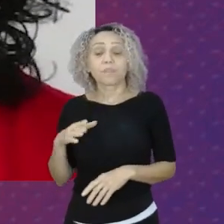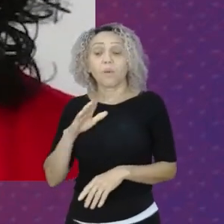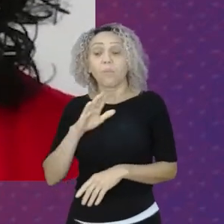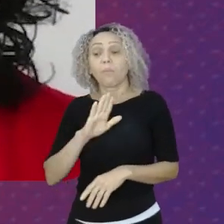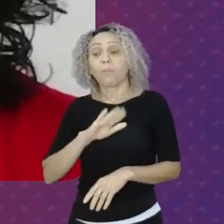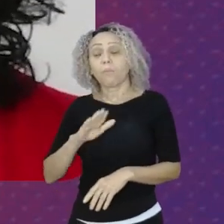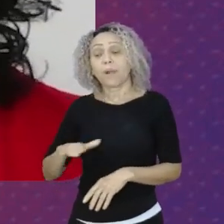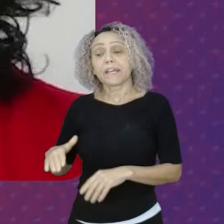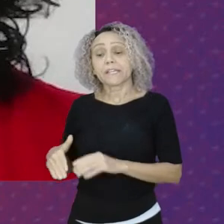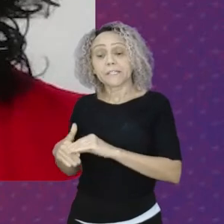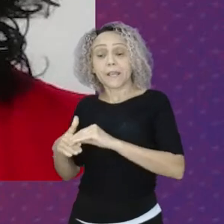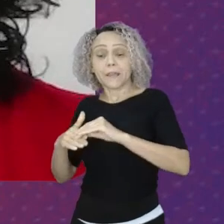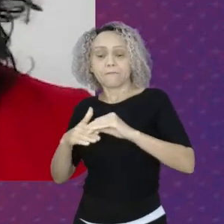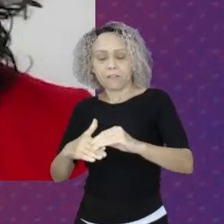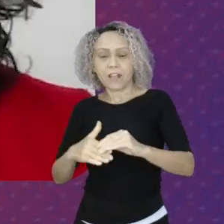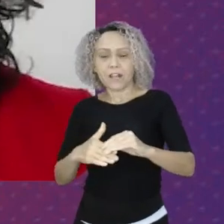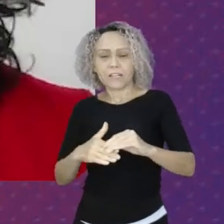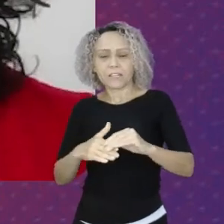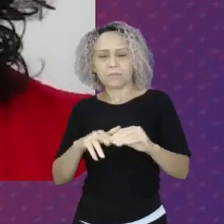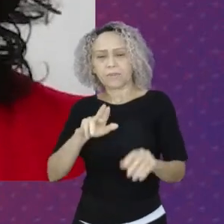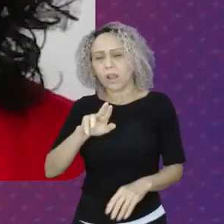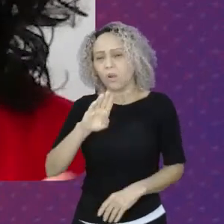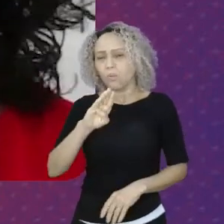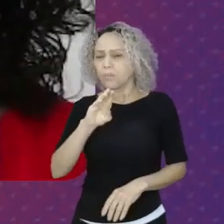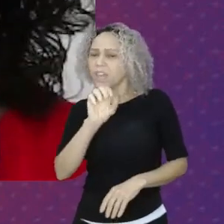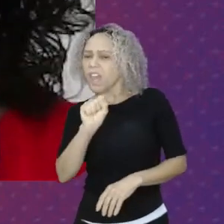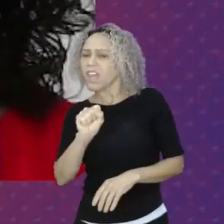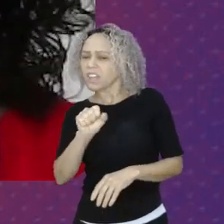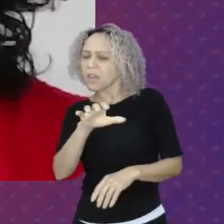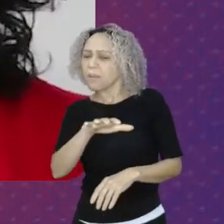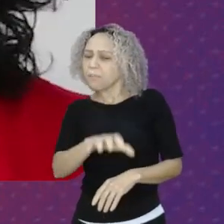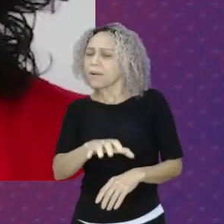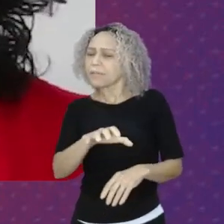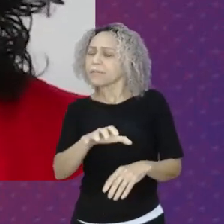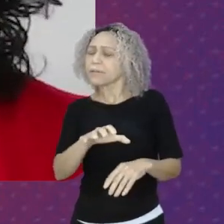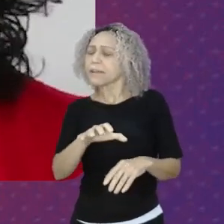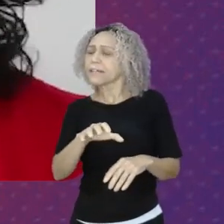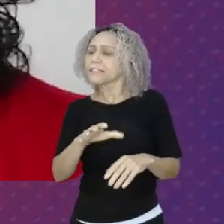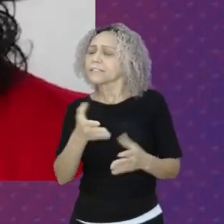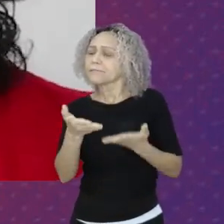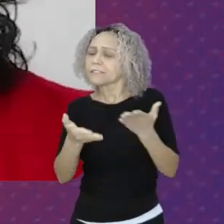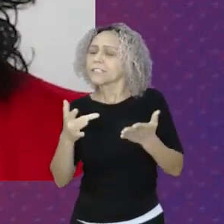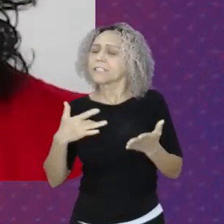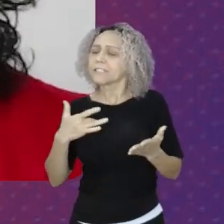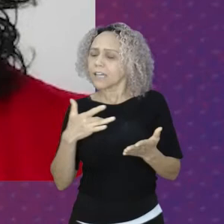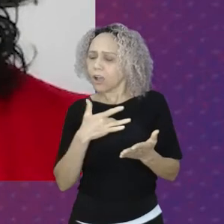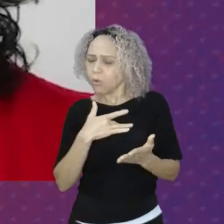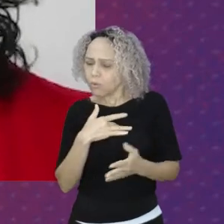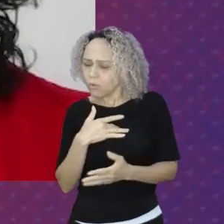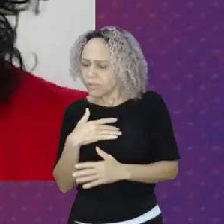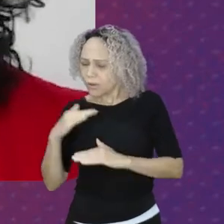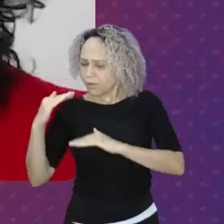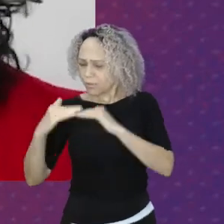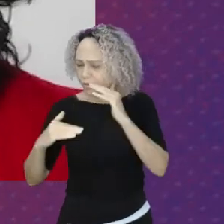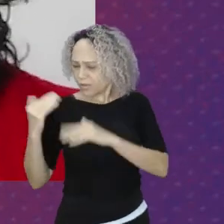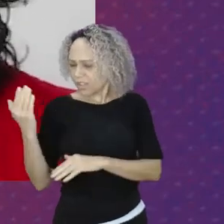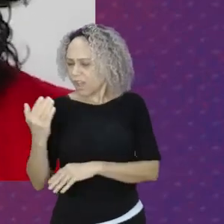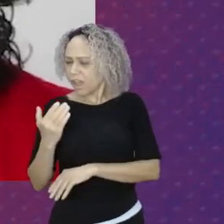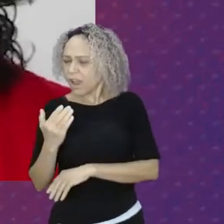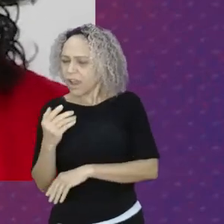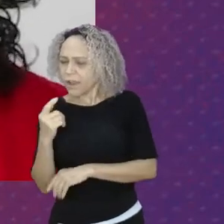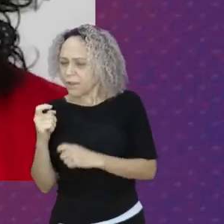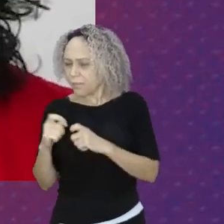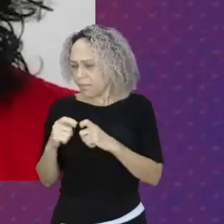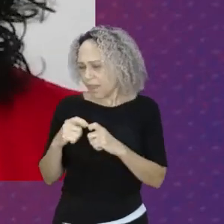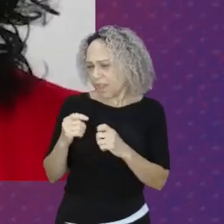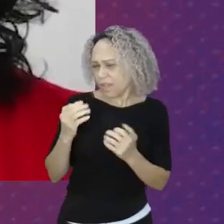identificar algumas questões que podem caracterizar a violência sexual. Algumas